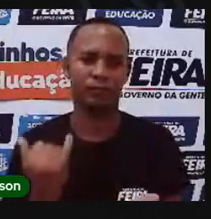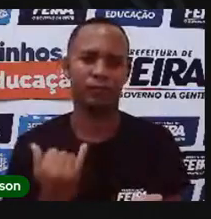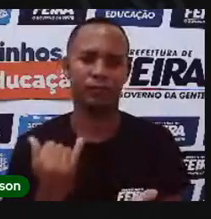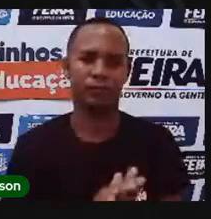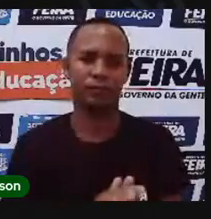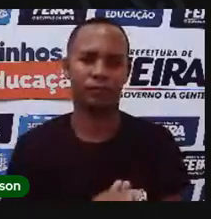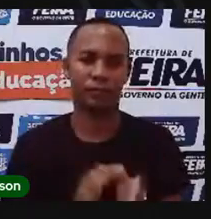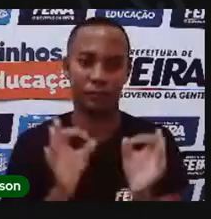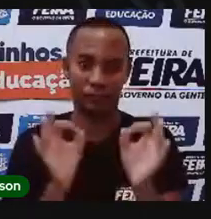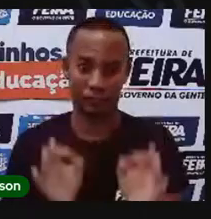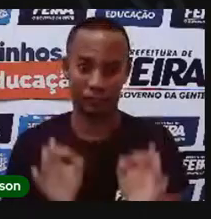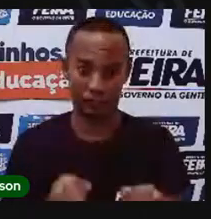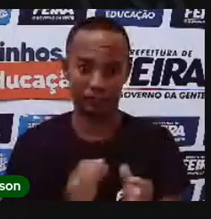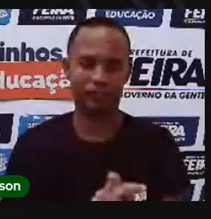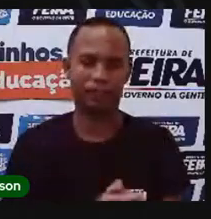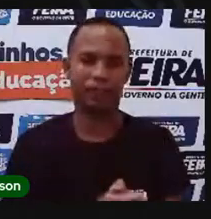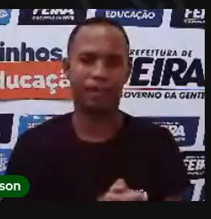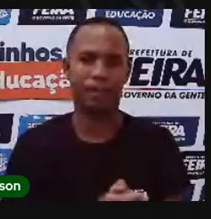Certo?